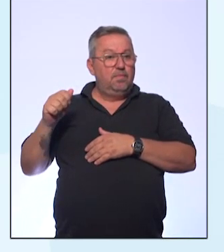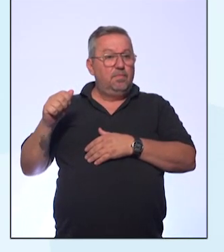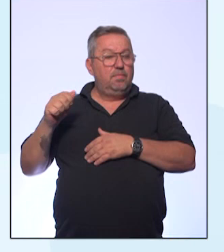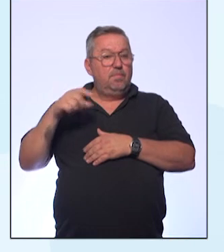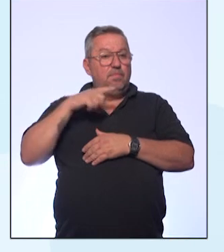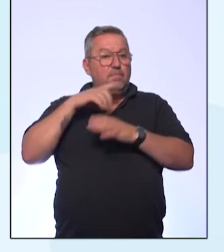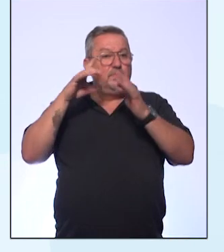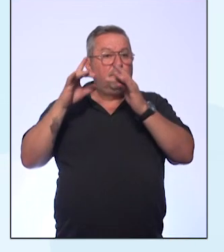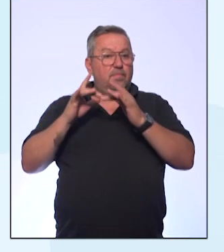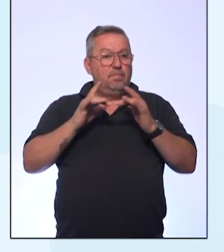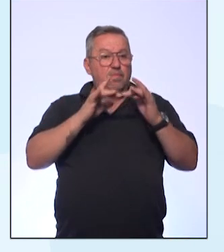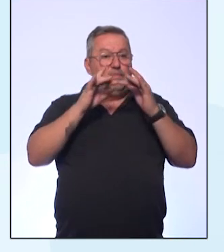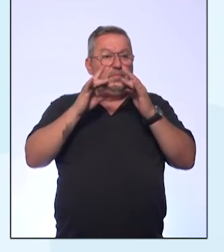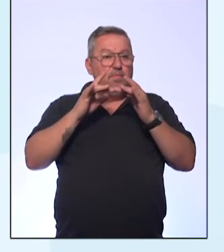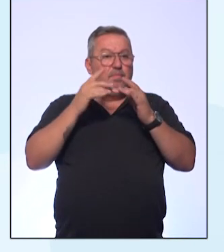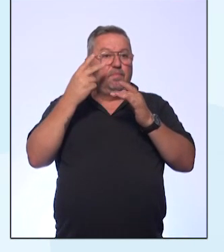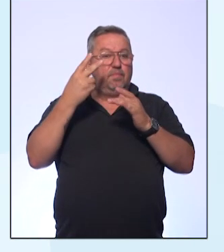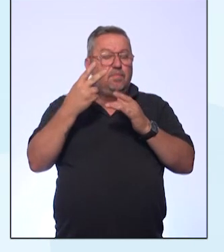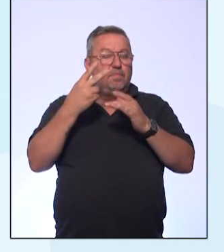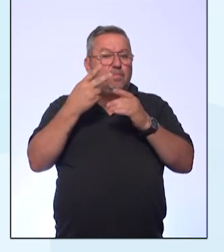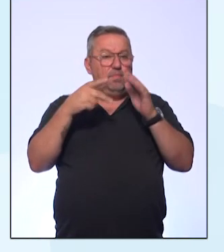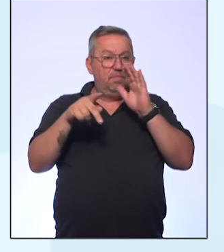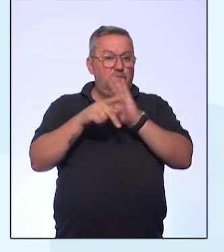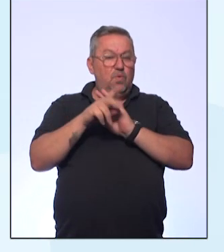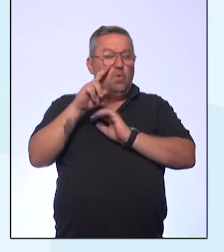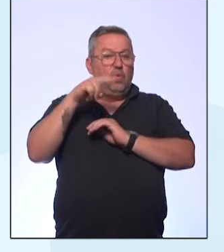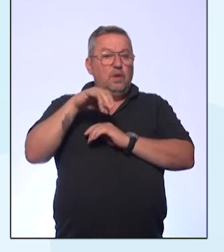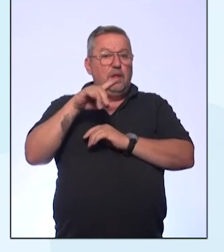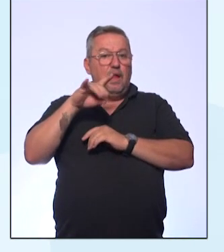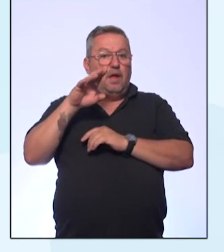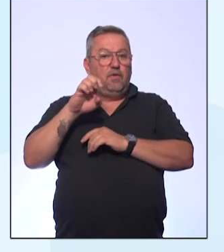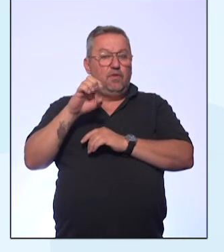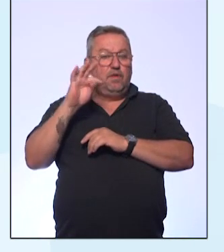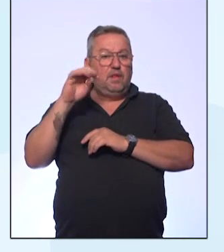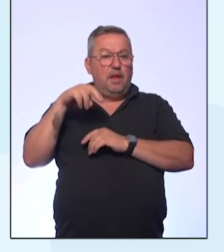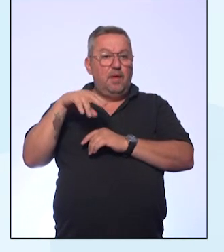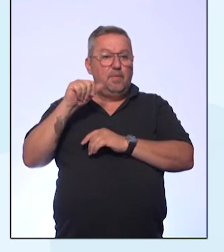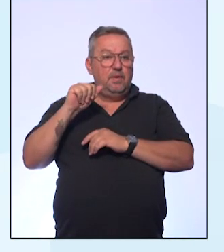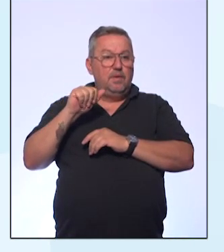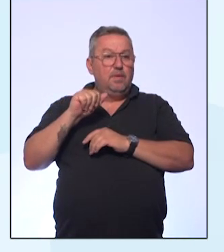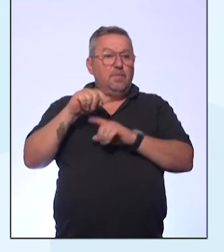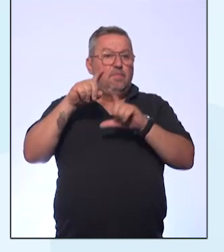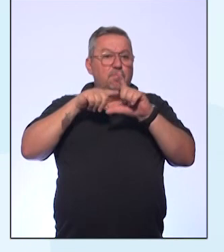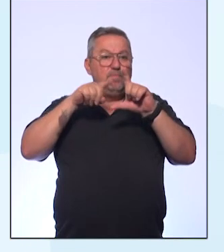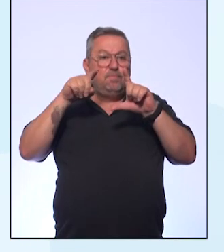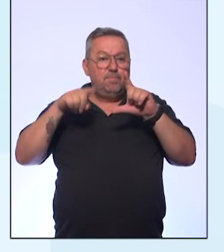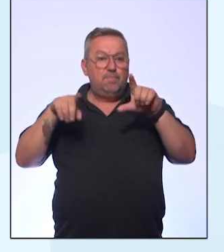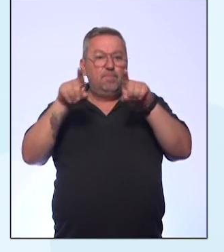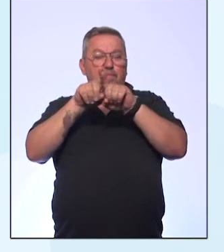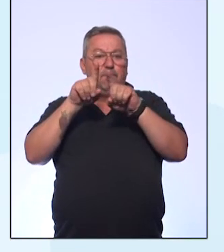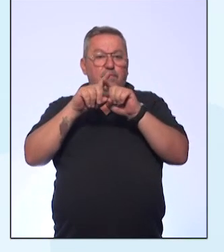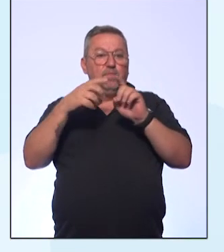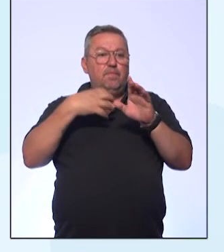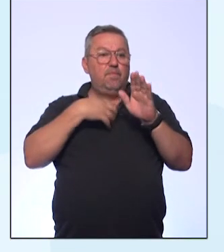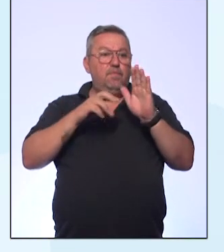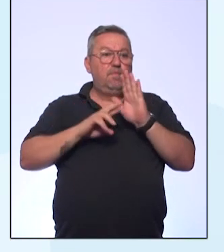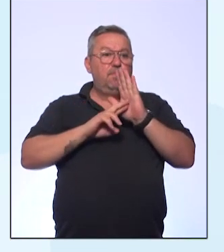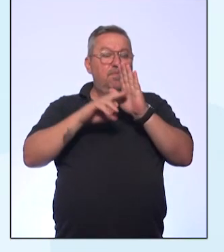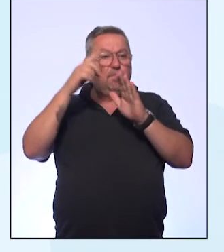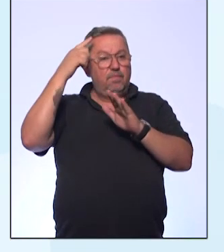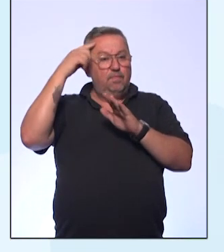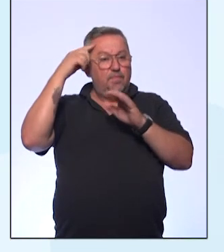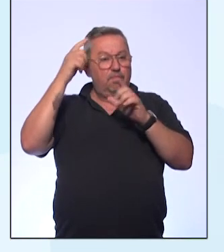está relacionada a duas unidades temáticas, conexões e escalas, formas de representação e